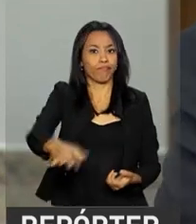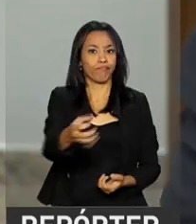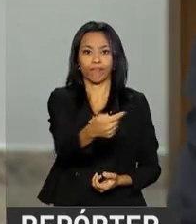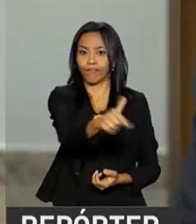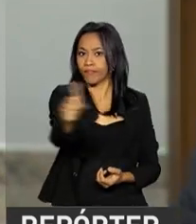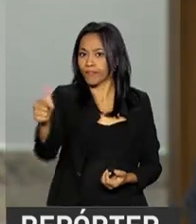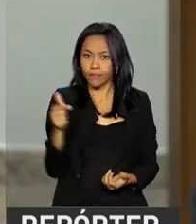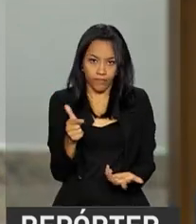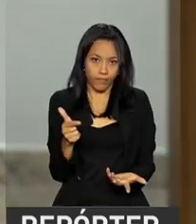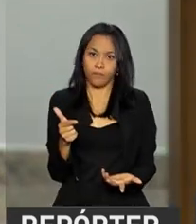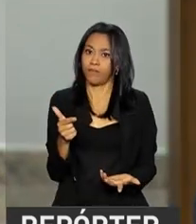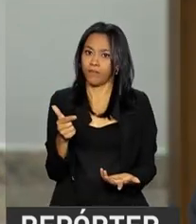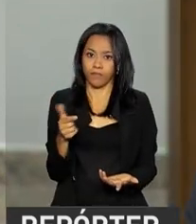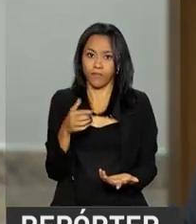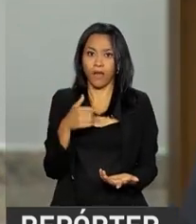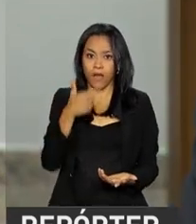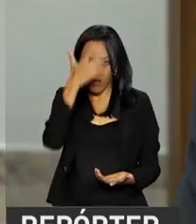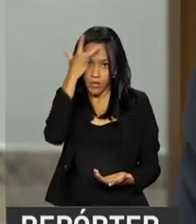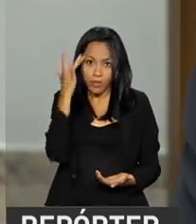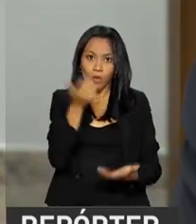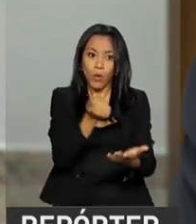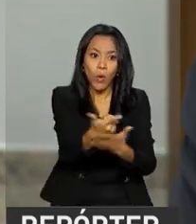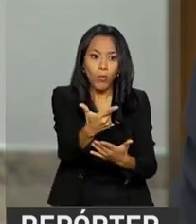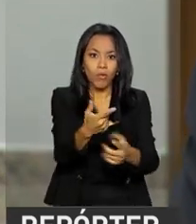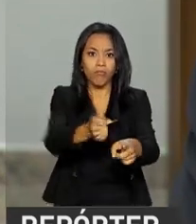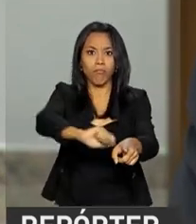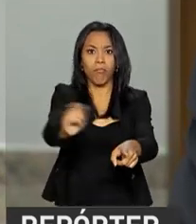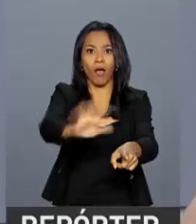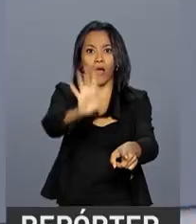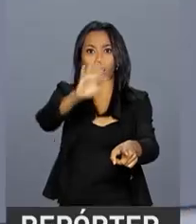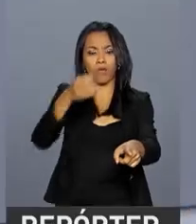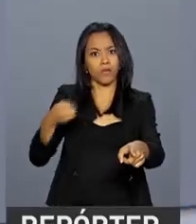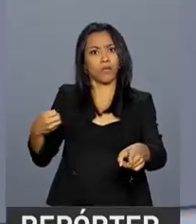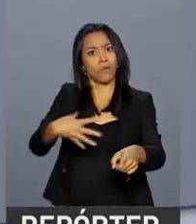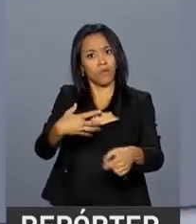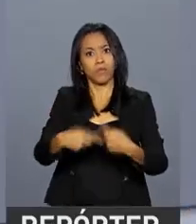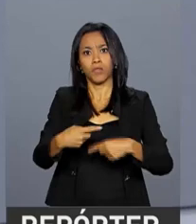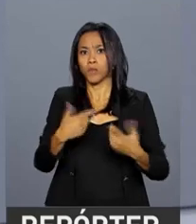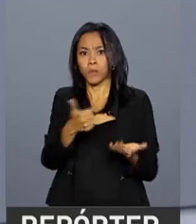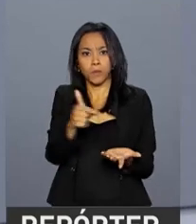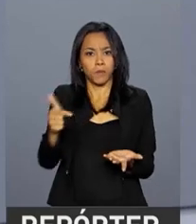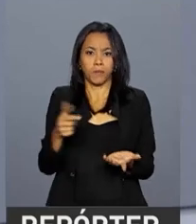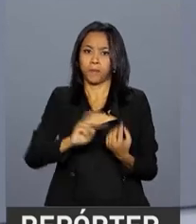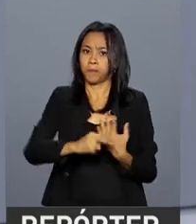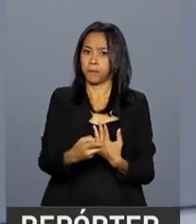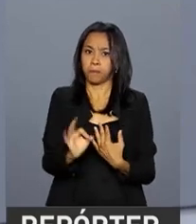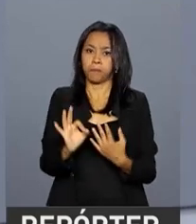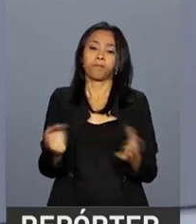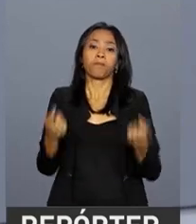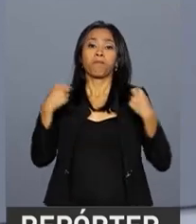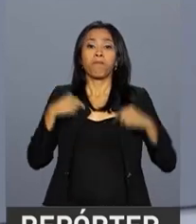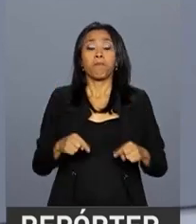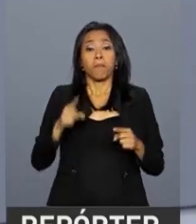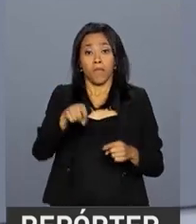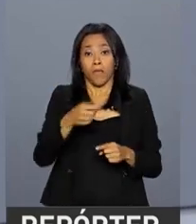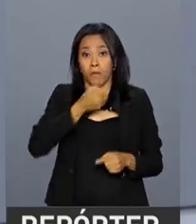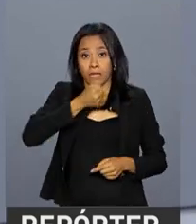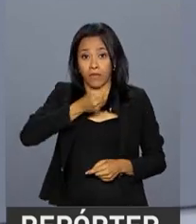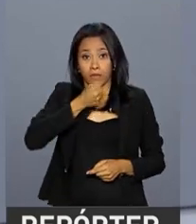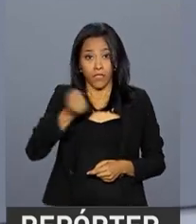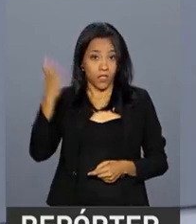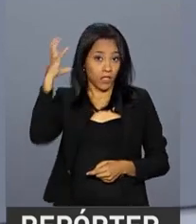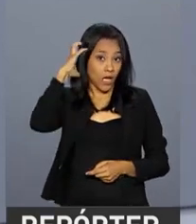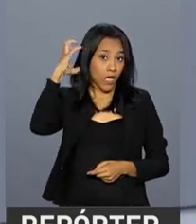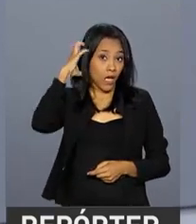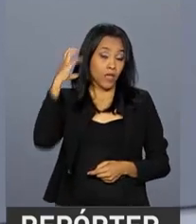beneficiado por esse por essa nova política em uma entrevista à rádio guaíba do rio grande do sul